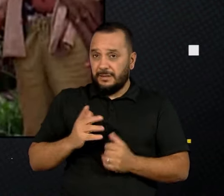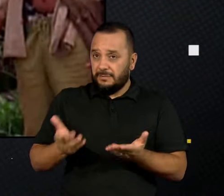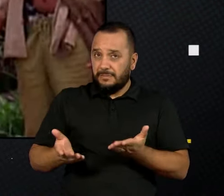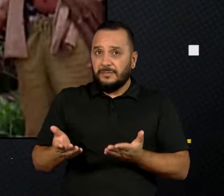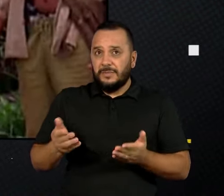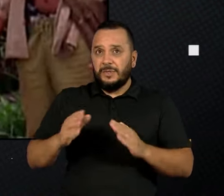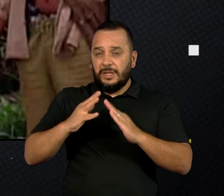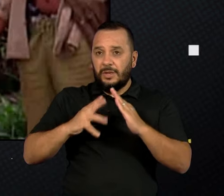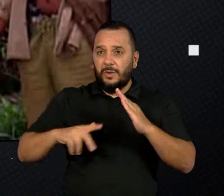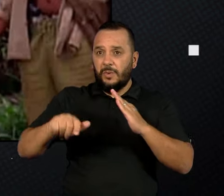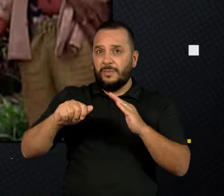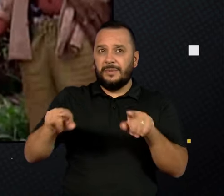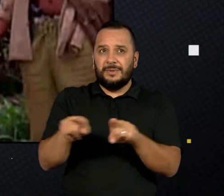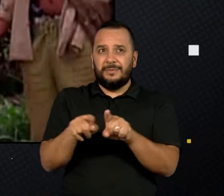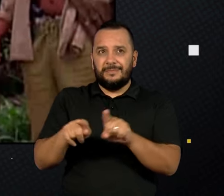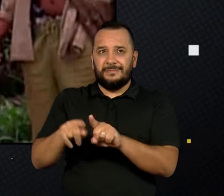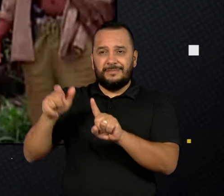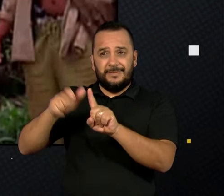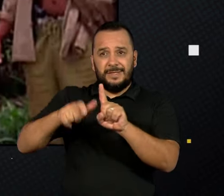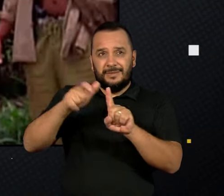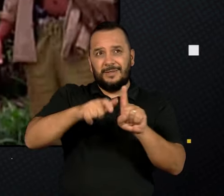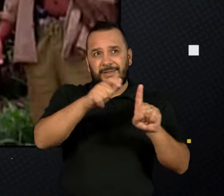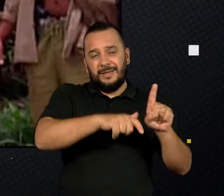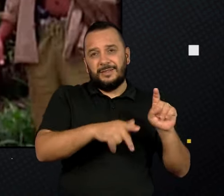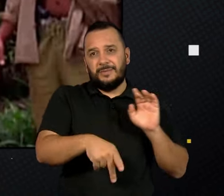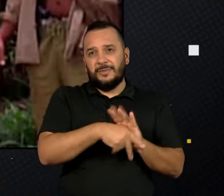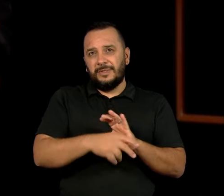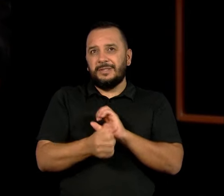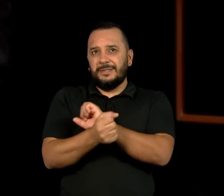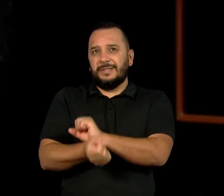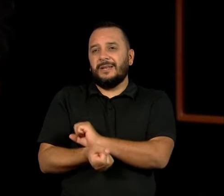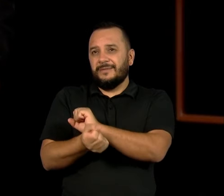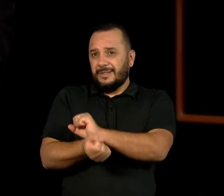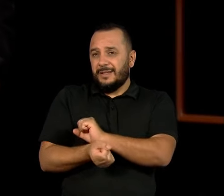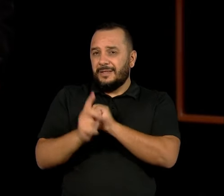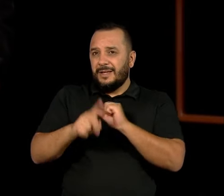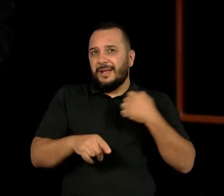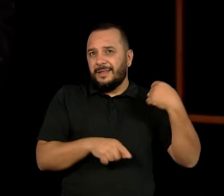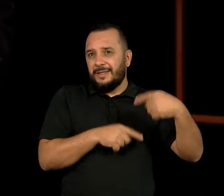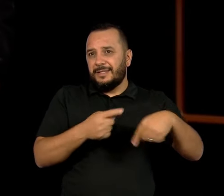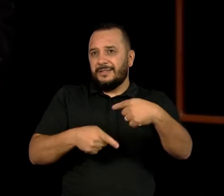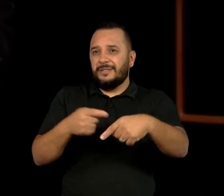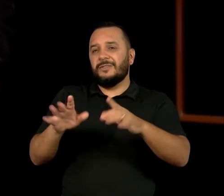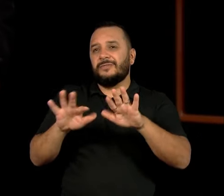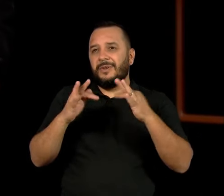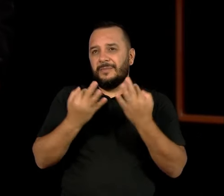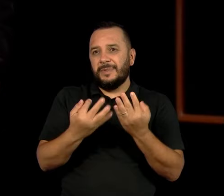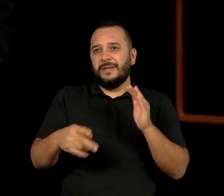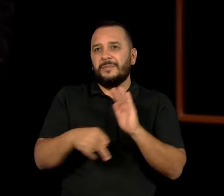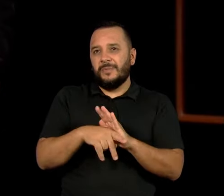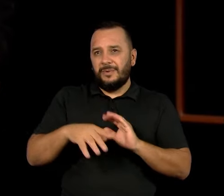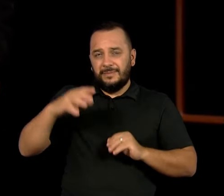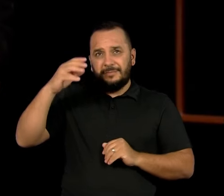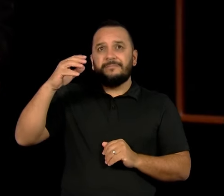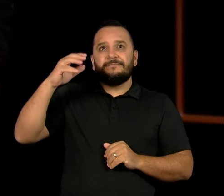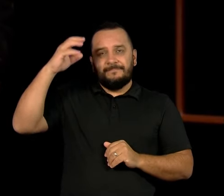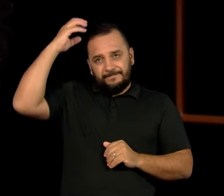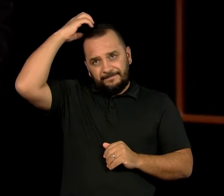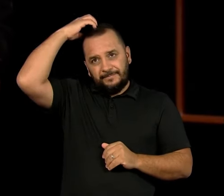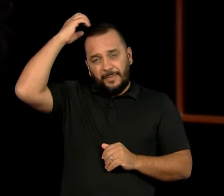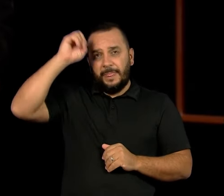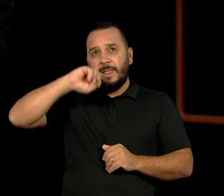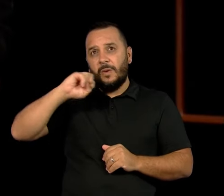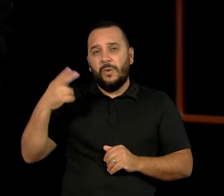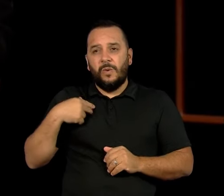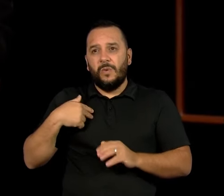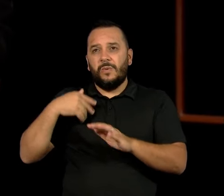personagens que eram escravizados, eles eram descendentes de família real, ou se tornavam um garimpeiro, um dos